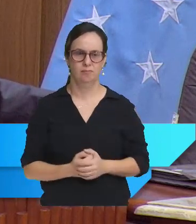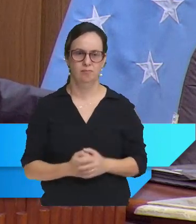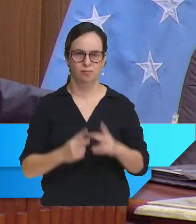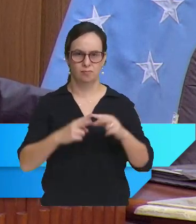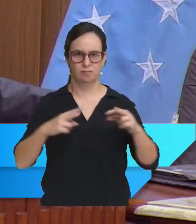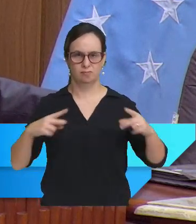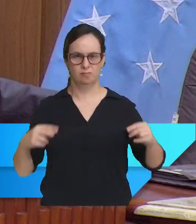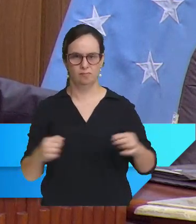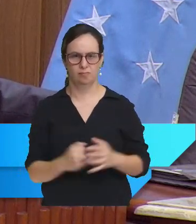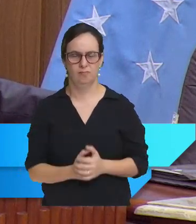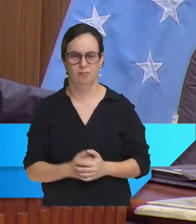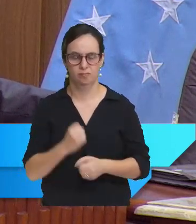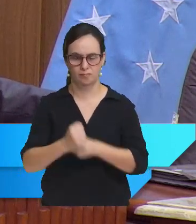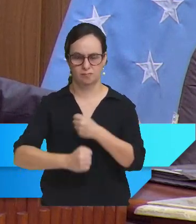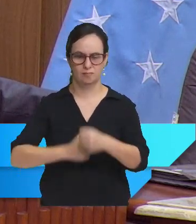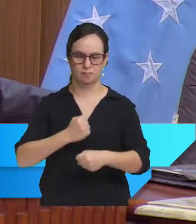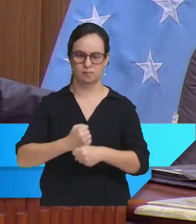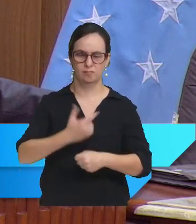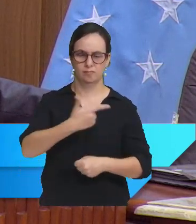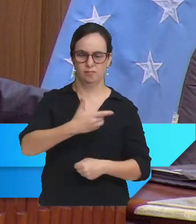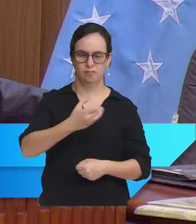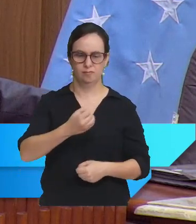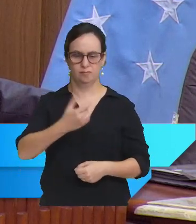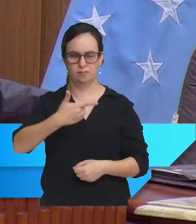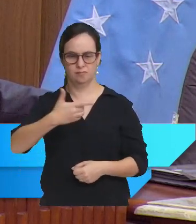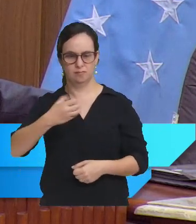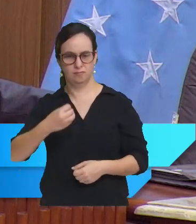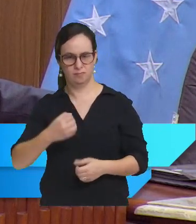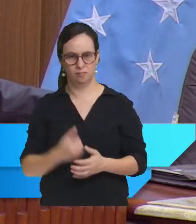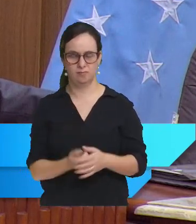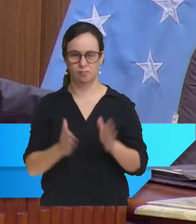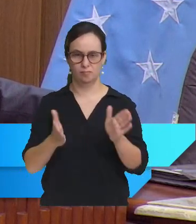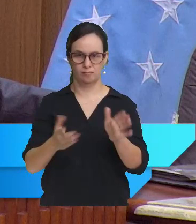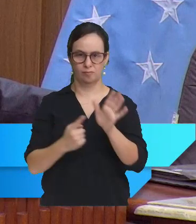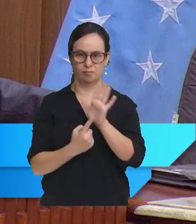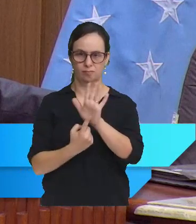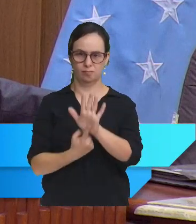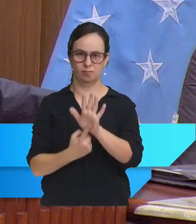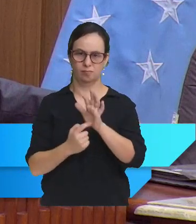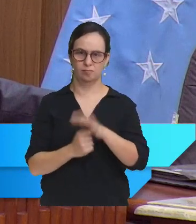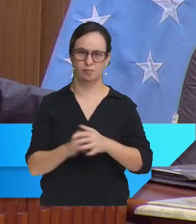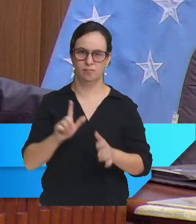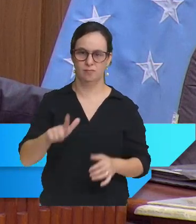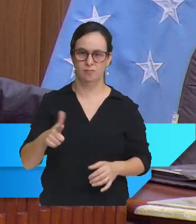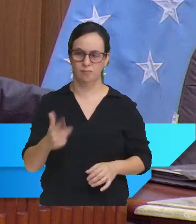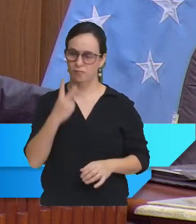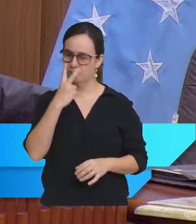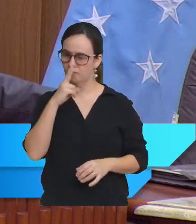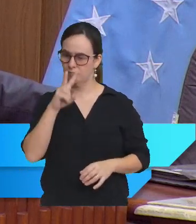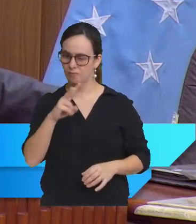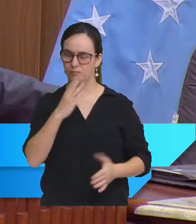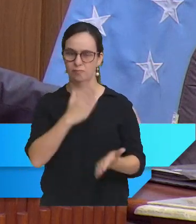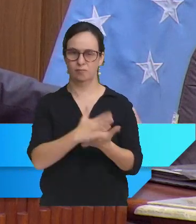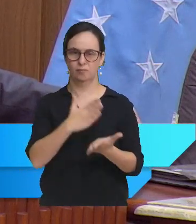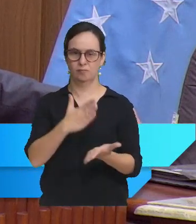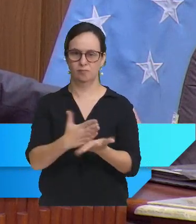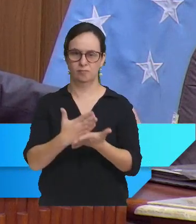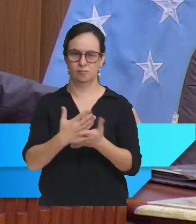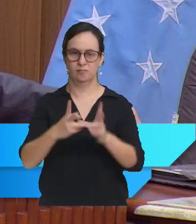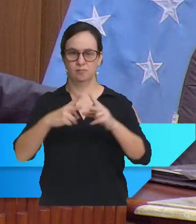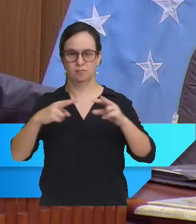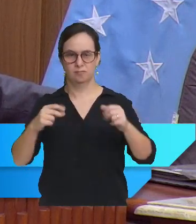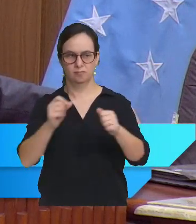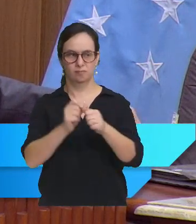agora. Então, a gente tem que olhar, a gente tem que analisar cada movimento que a gente vai fazer, porque isso cobra lá na frente. Eu fiz